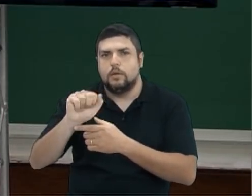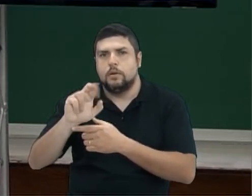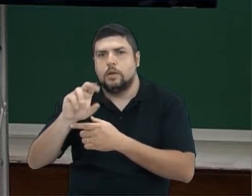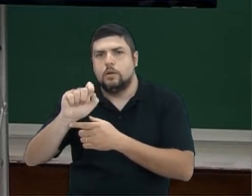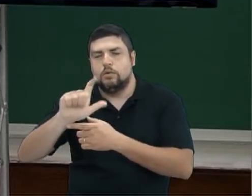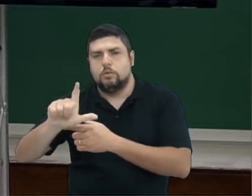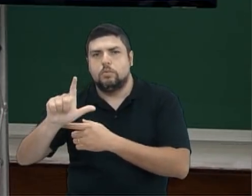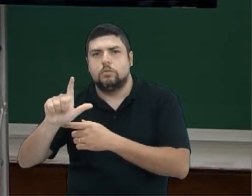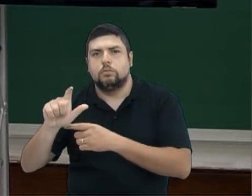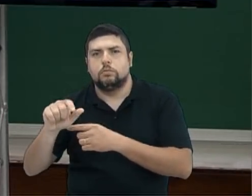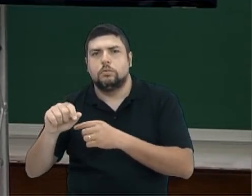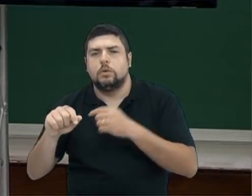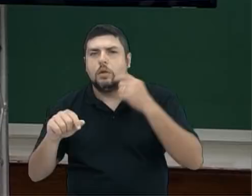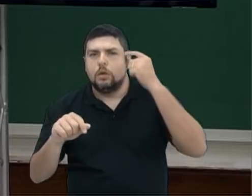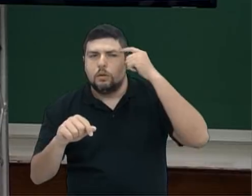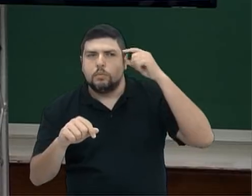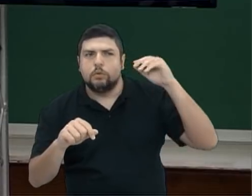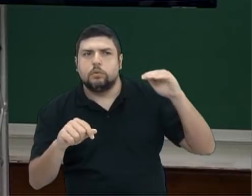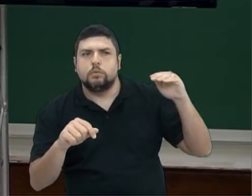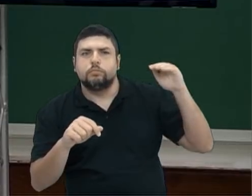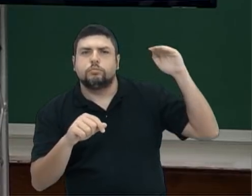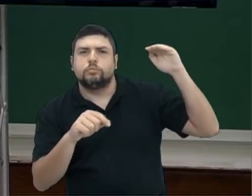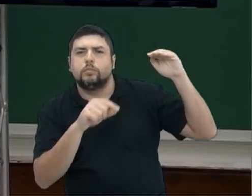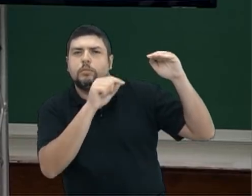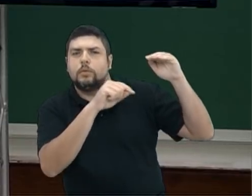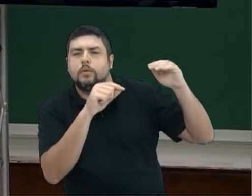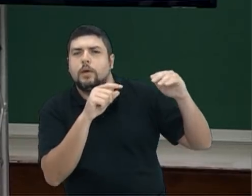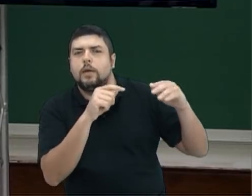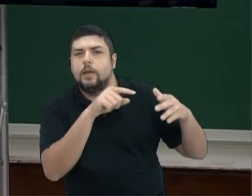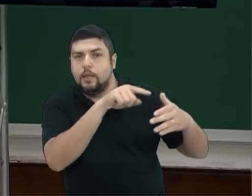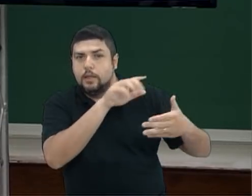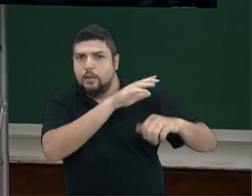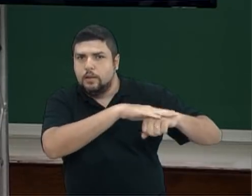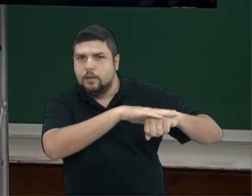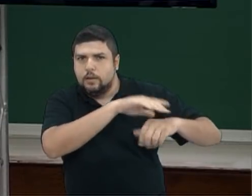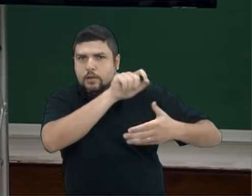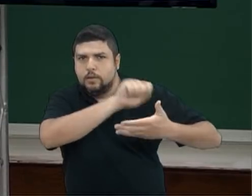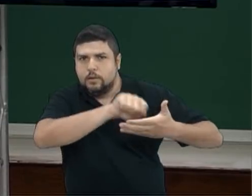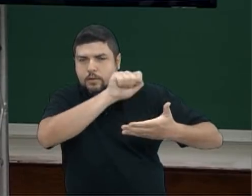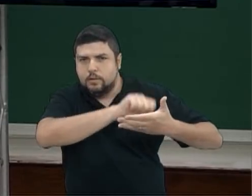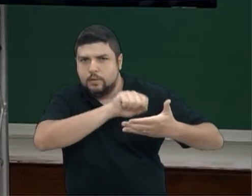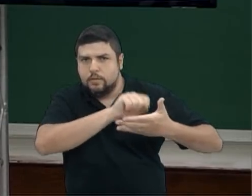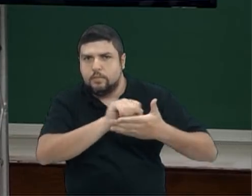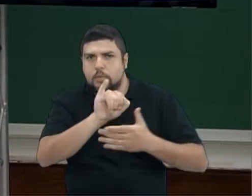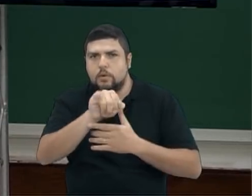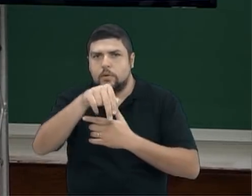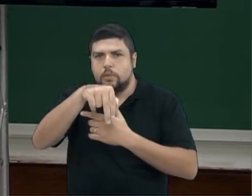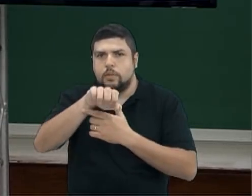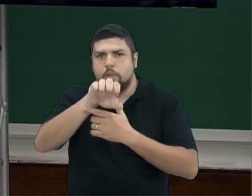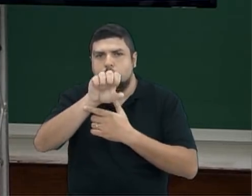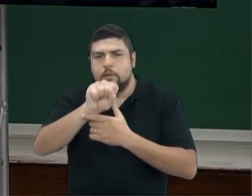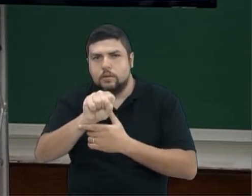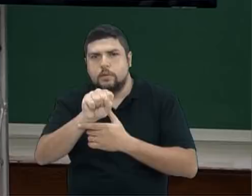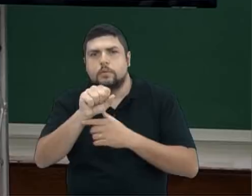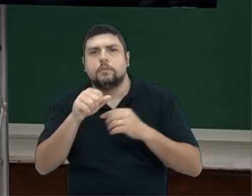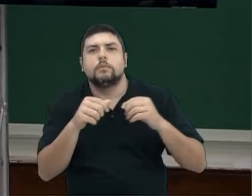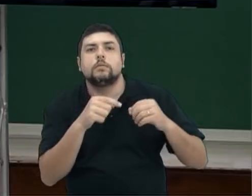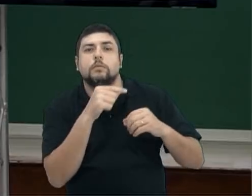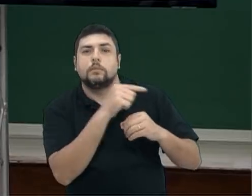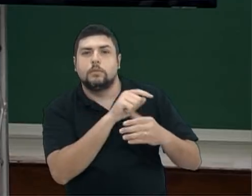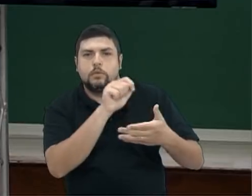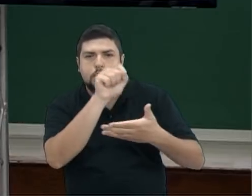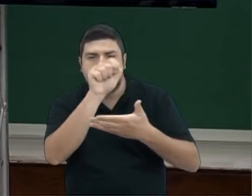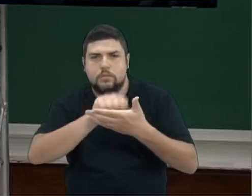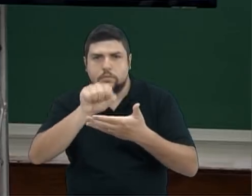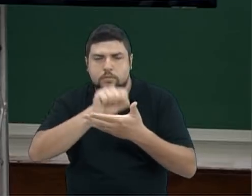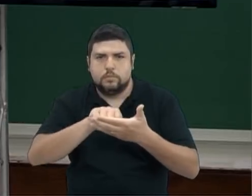ficcionalmente pela Inês Stasieri, que é a autora, e não pela Carol. Mas ele vai imitar então um